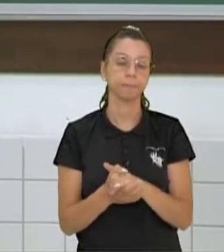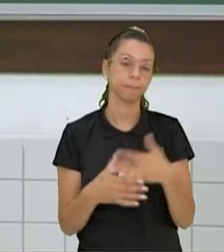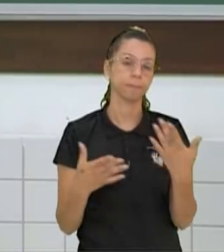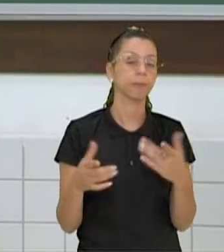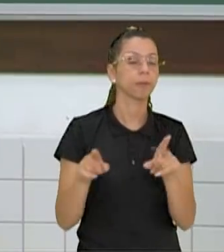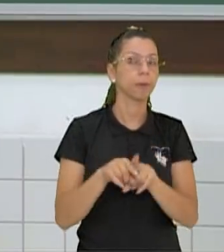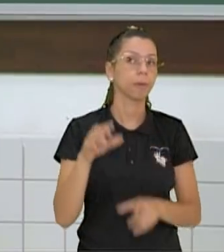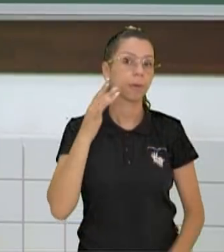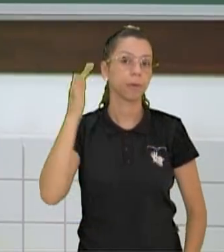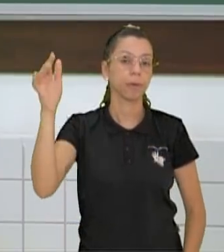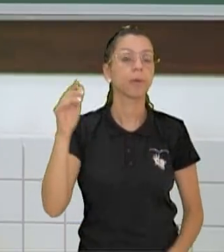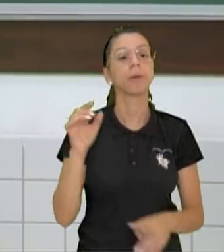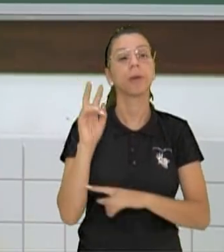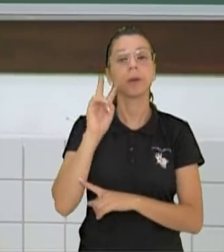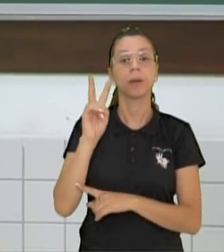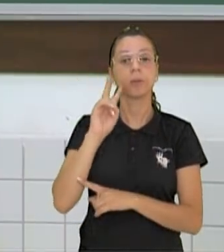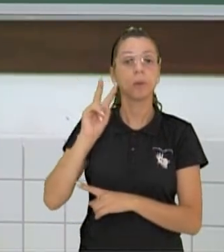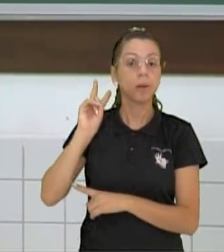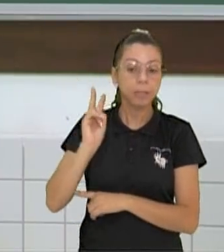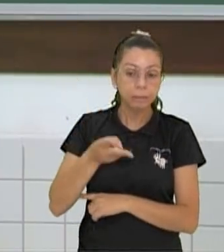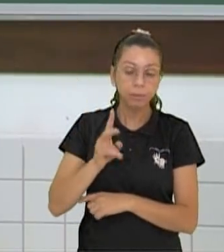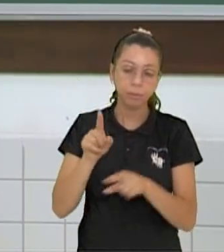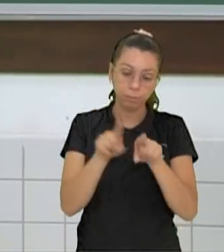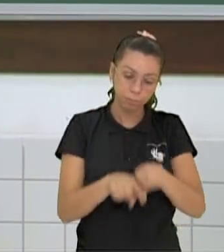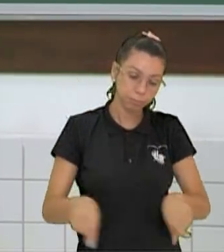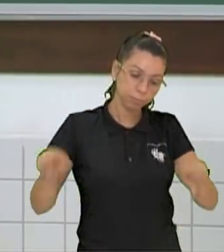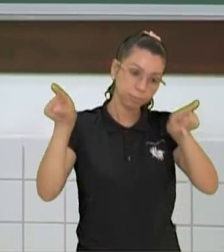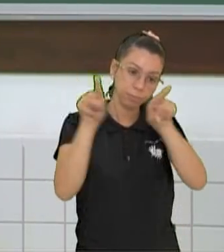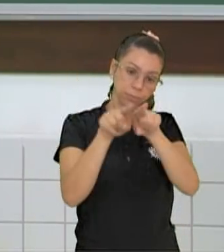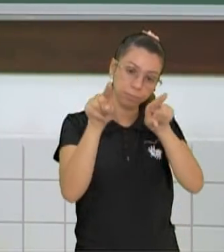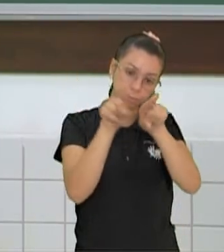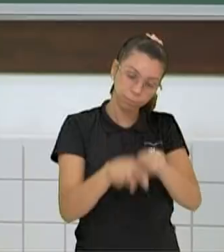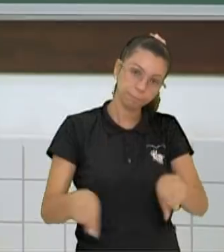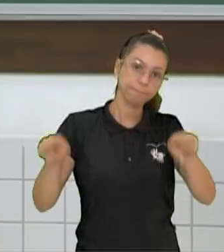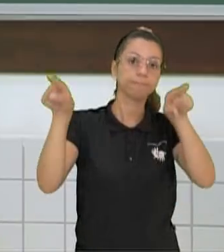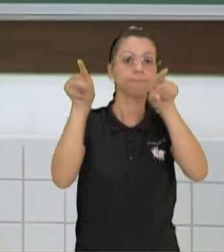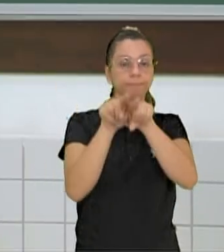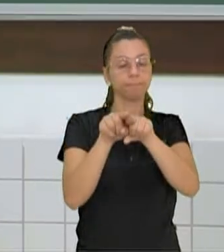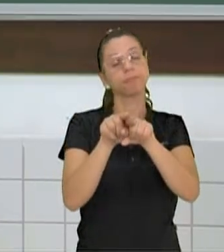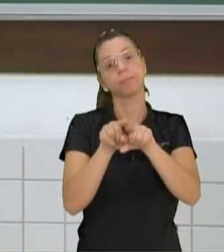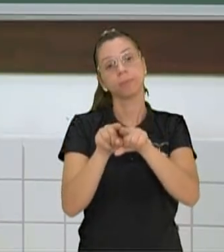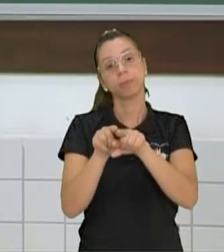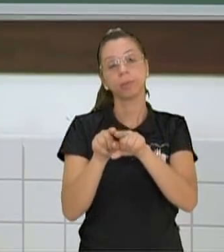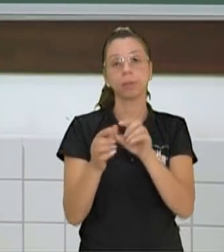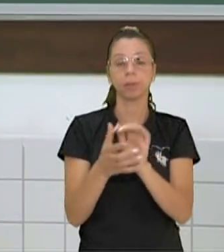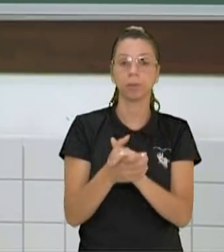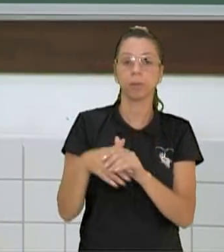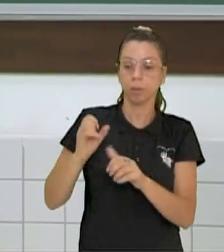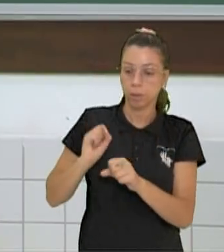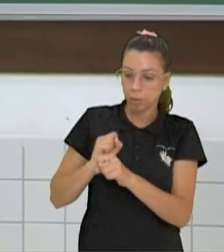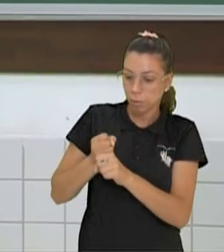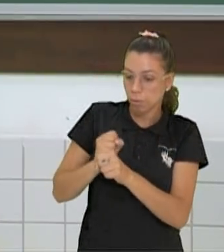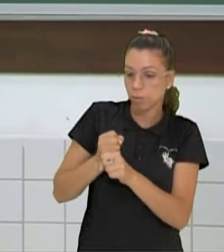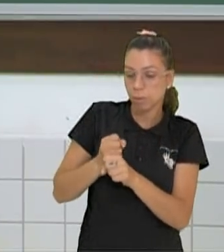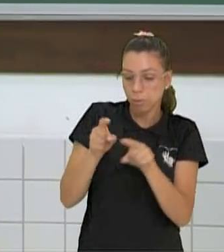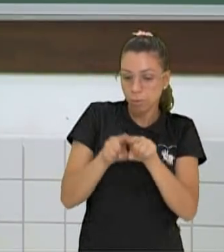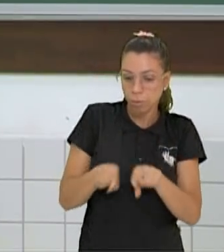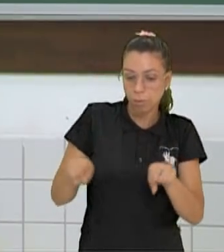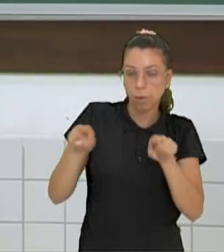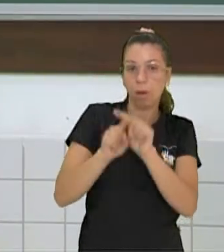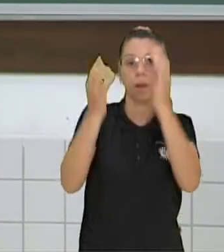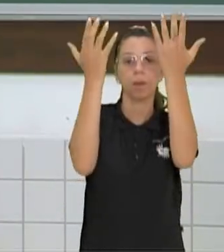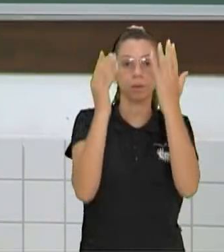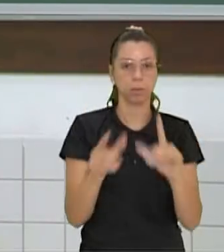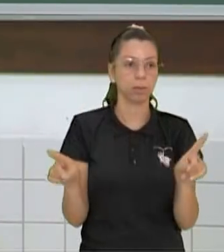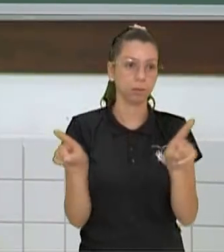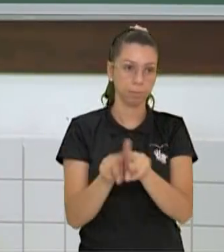grande pensador, a história sempre está sendo reconstruída e revisitada. A história está sempre sendo